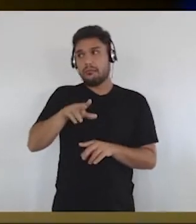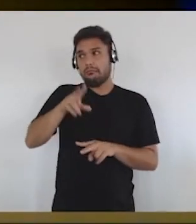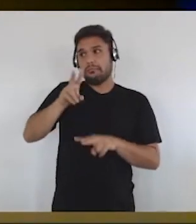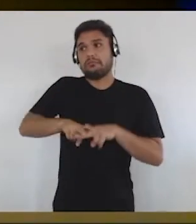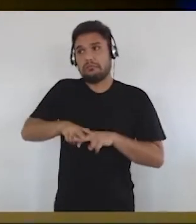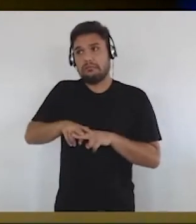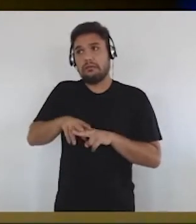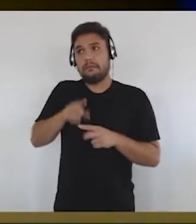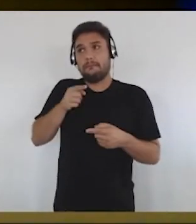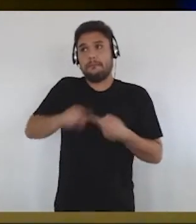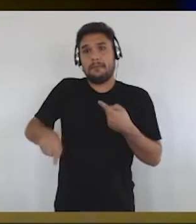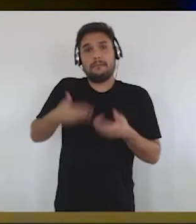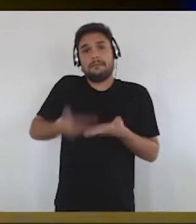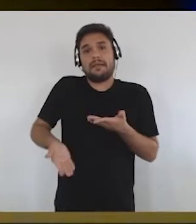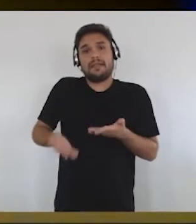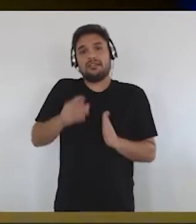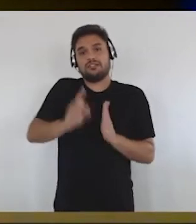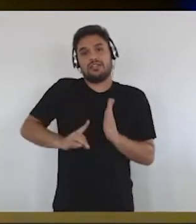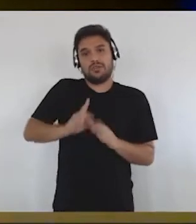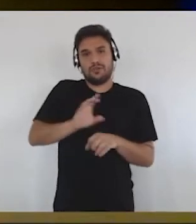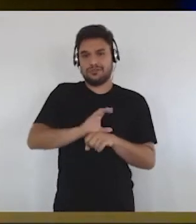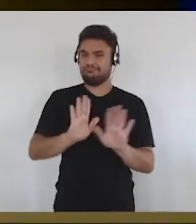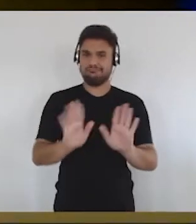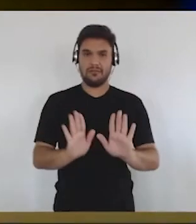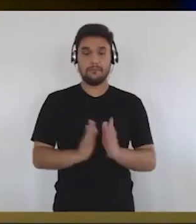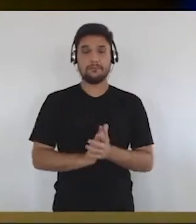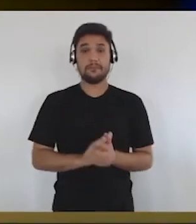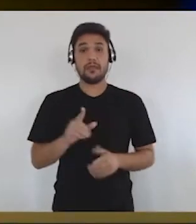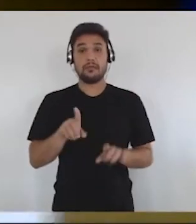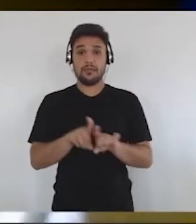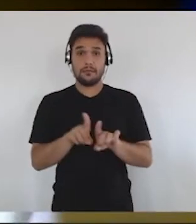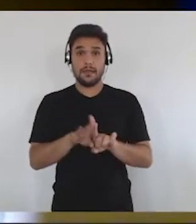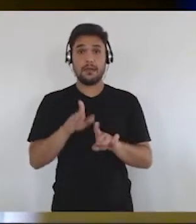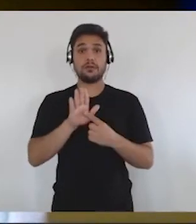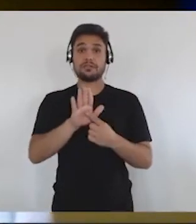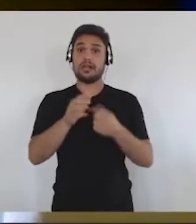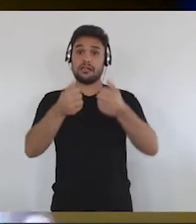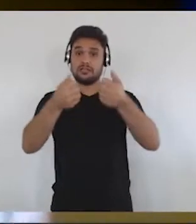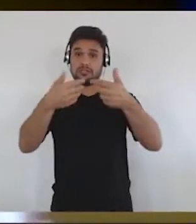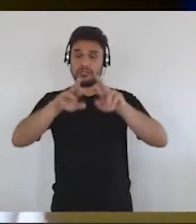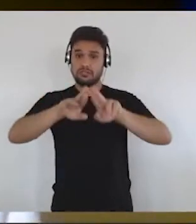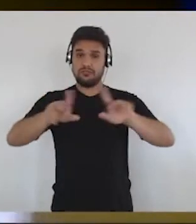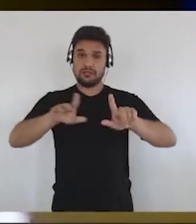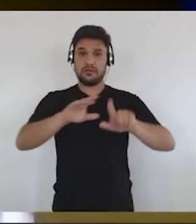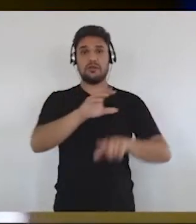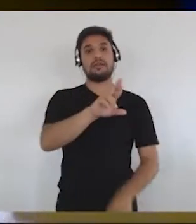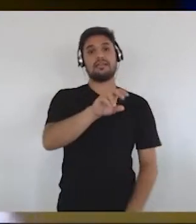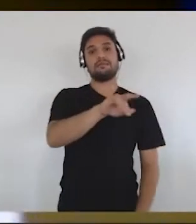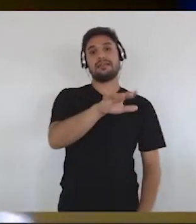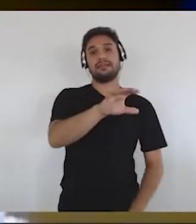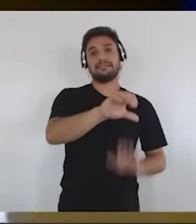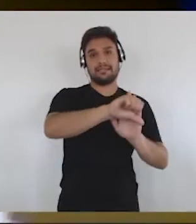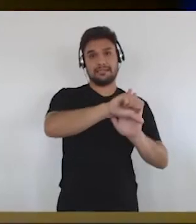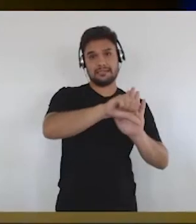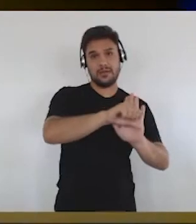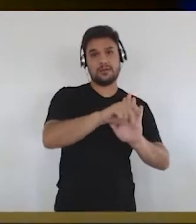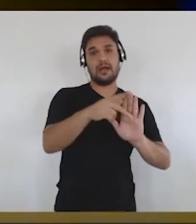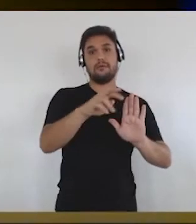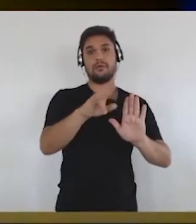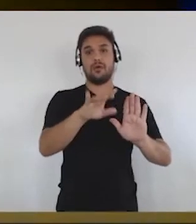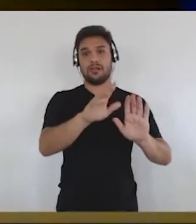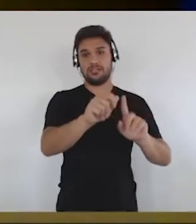liberdade funcional. E aqui vale explicar uma diferença entre criminalização da violação das prerrogativas